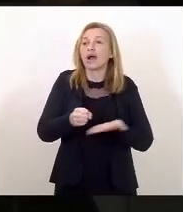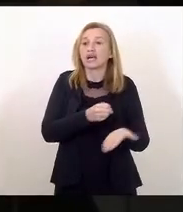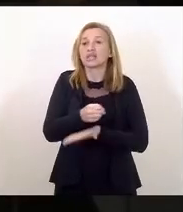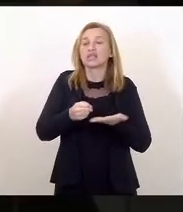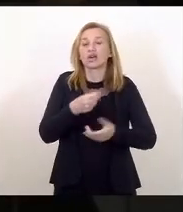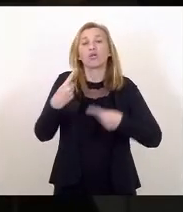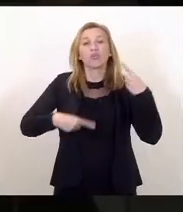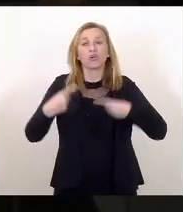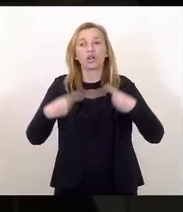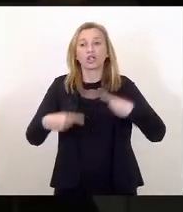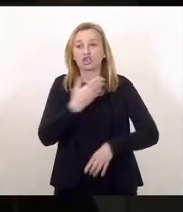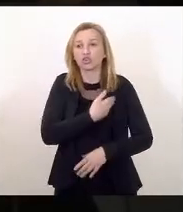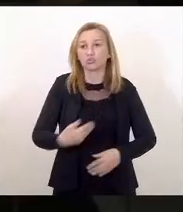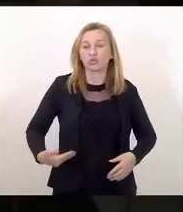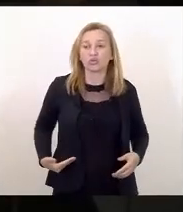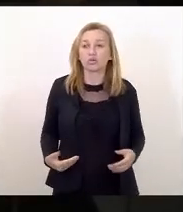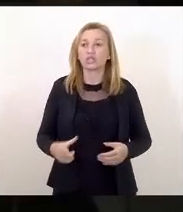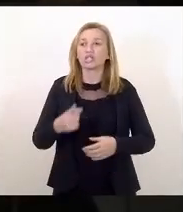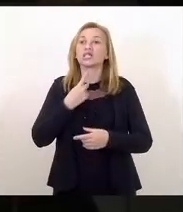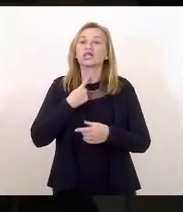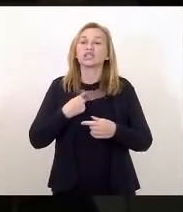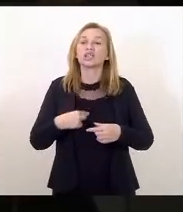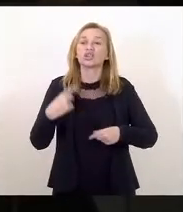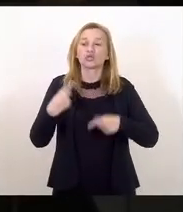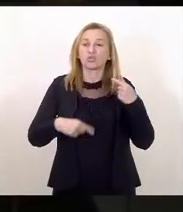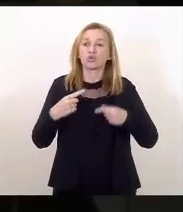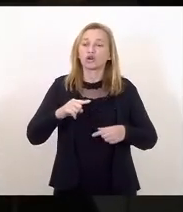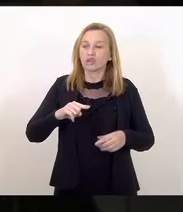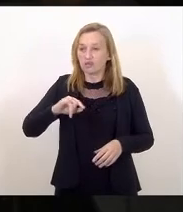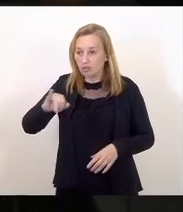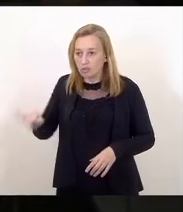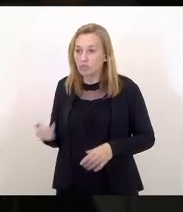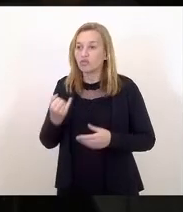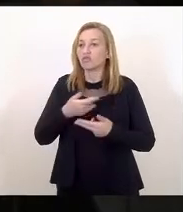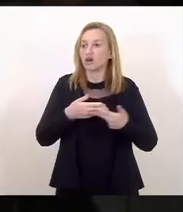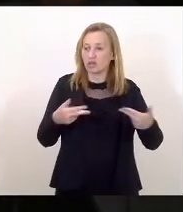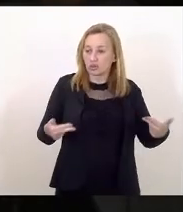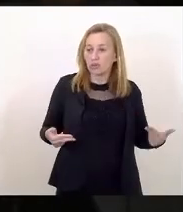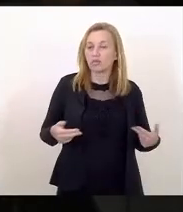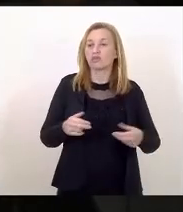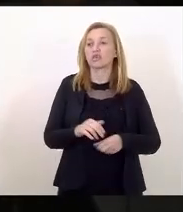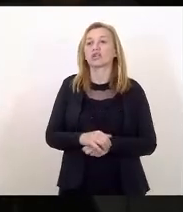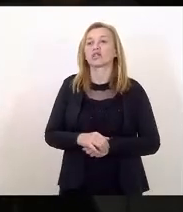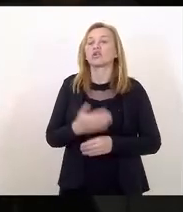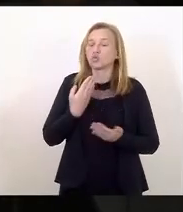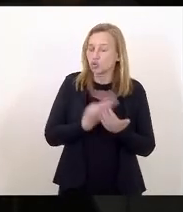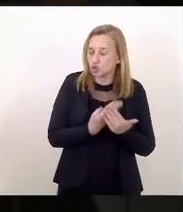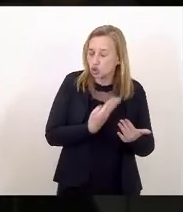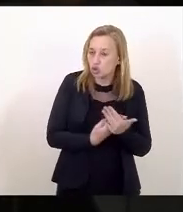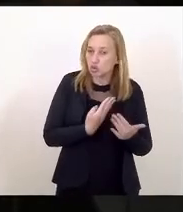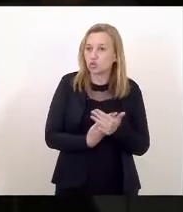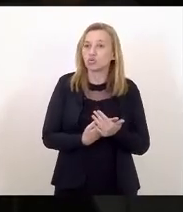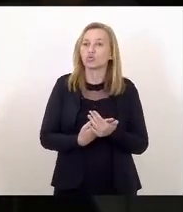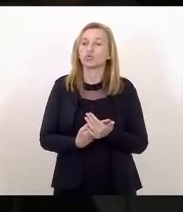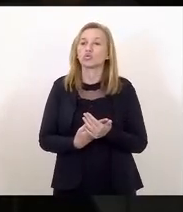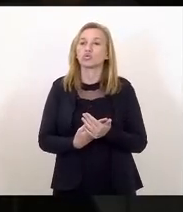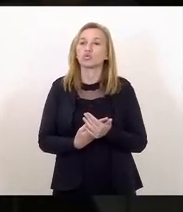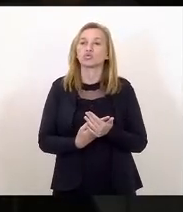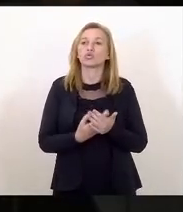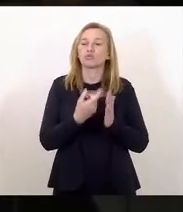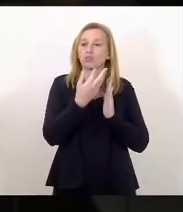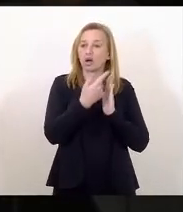políticas públicas. Se houver vontade política, há muito o se aproveitar, há muito o que se aproveitar, dos estudos, das agendas, enfim,